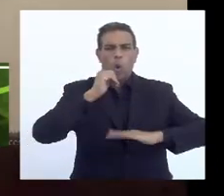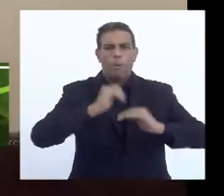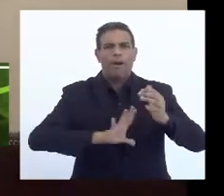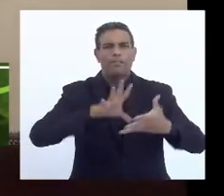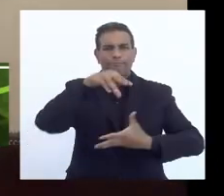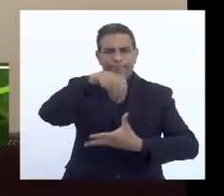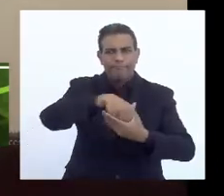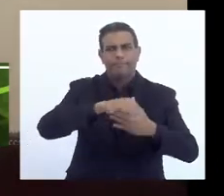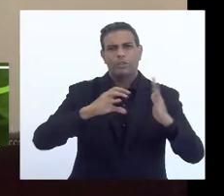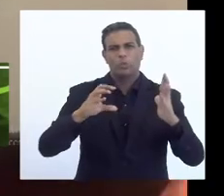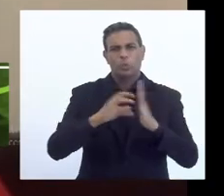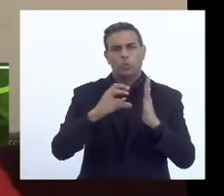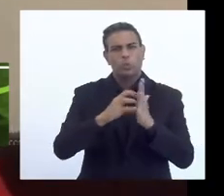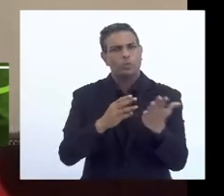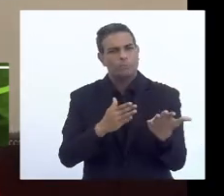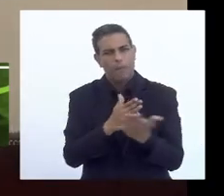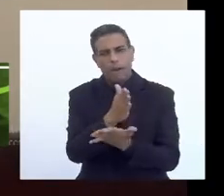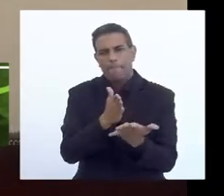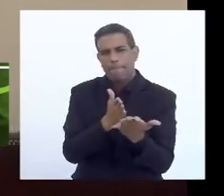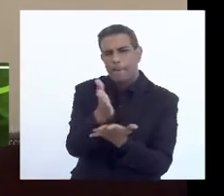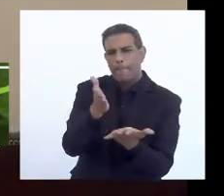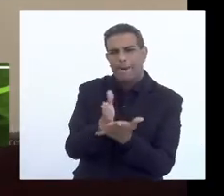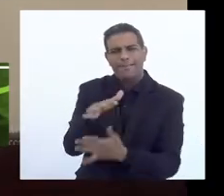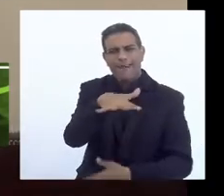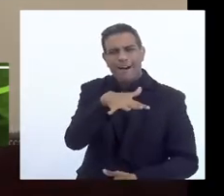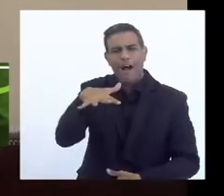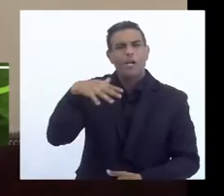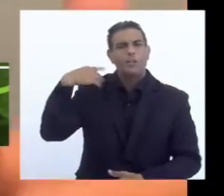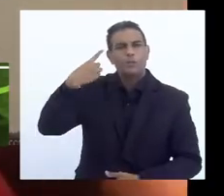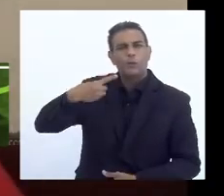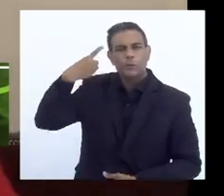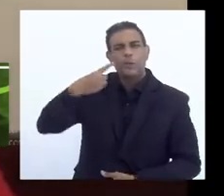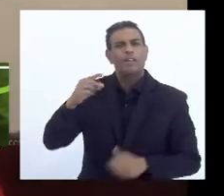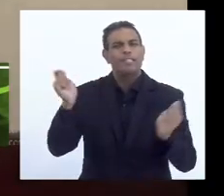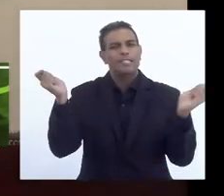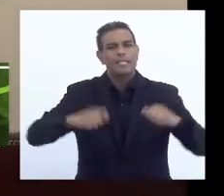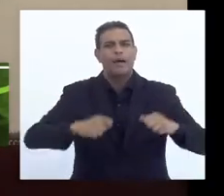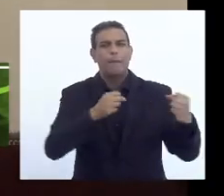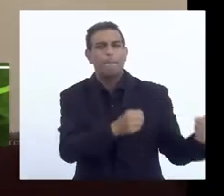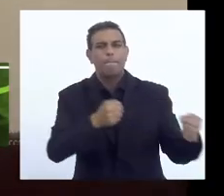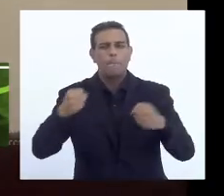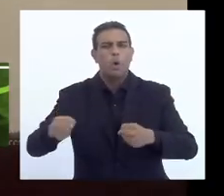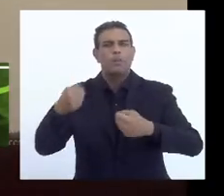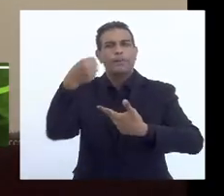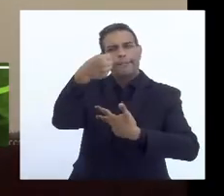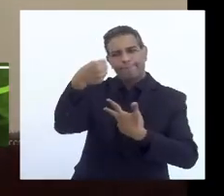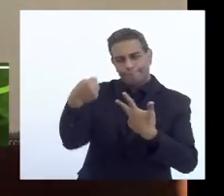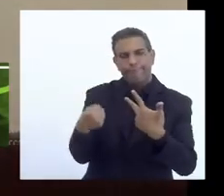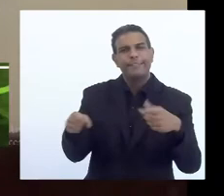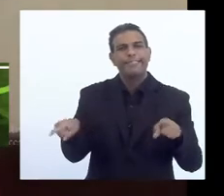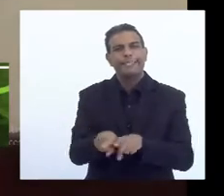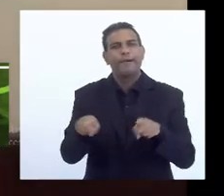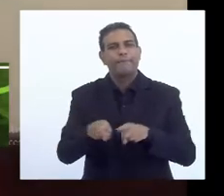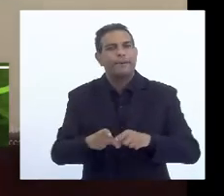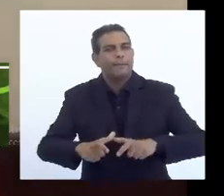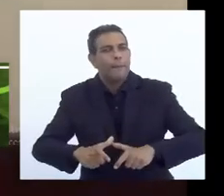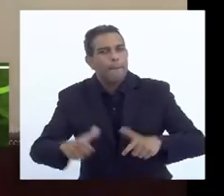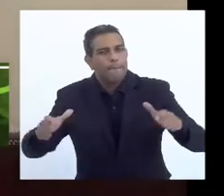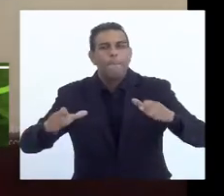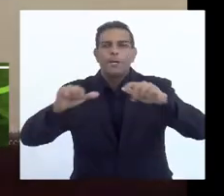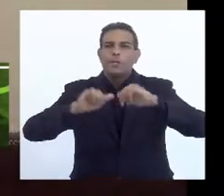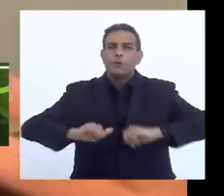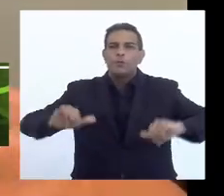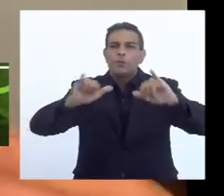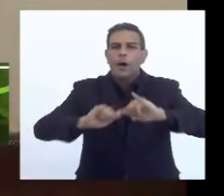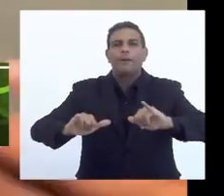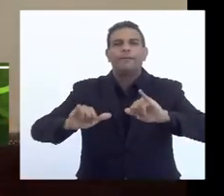partidos, uma capacitação no mundo do direito, que haja uma capacitação do Poder Judiciário e que haja uma grande divulgação dessa